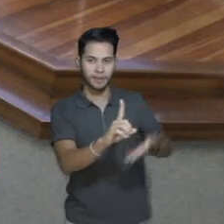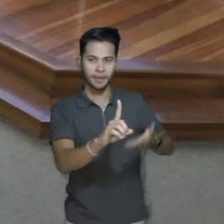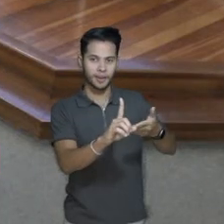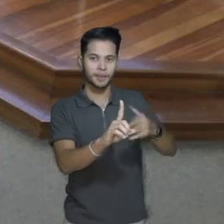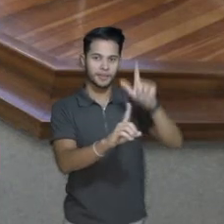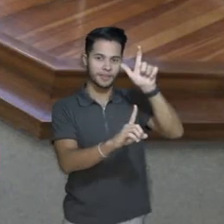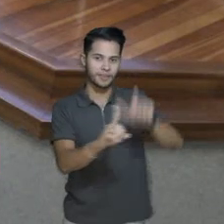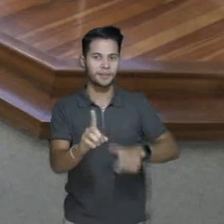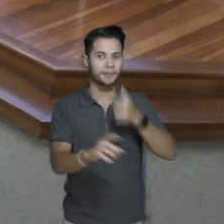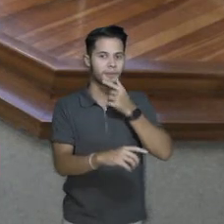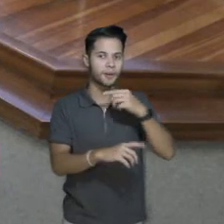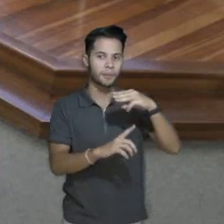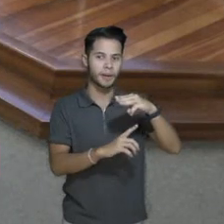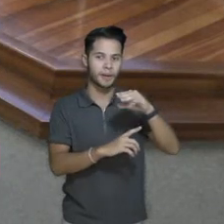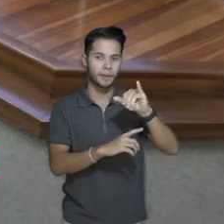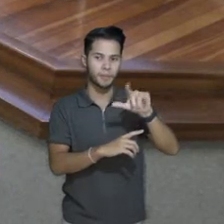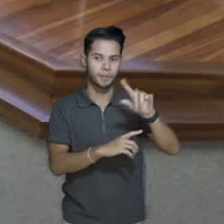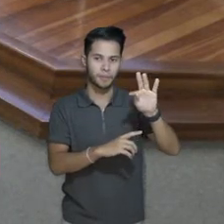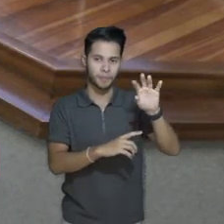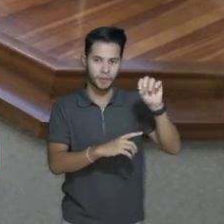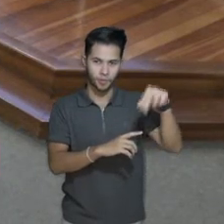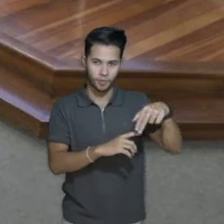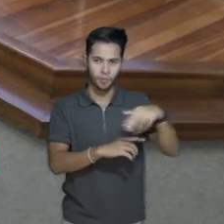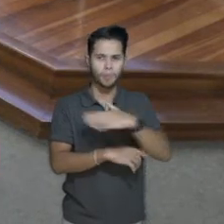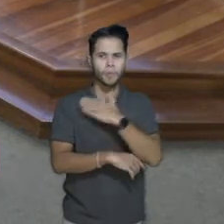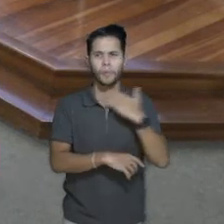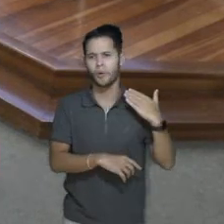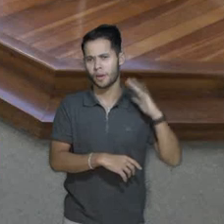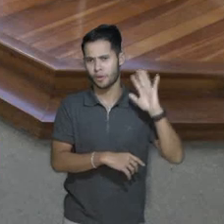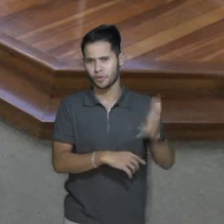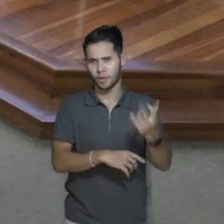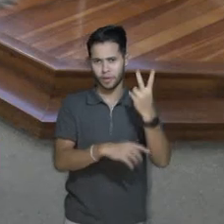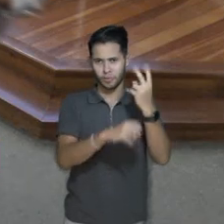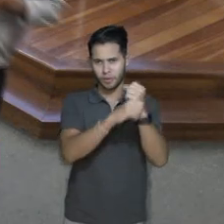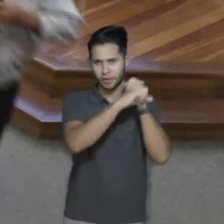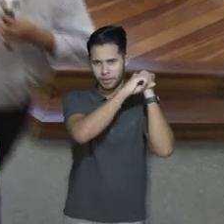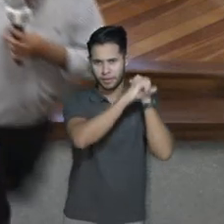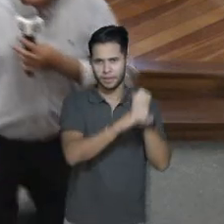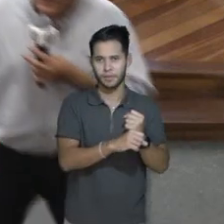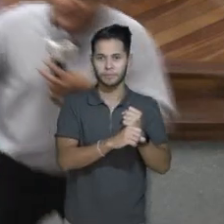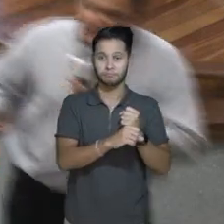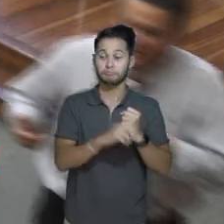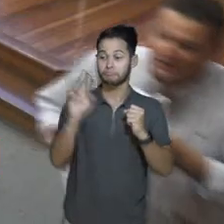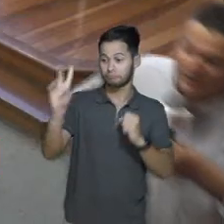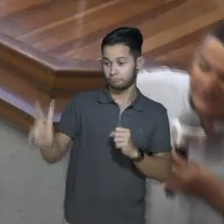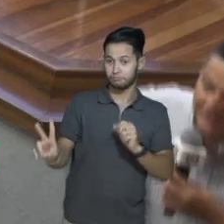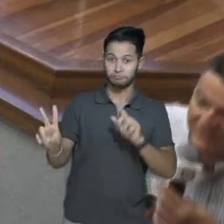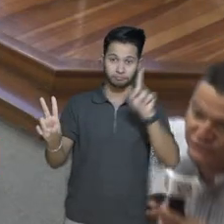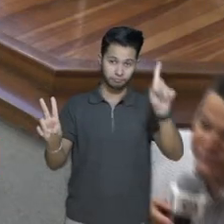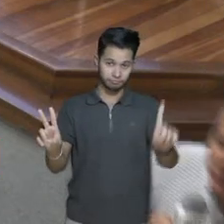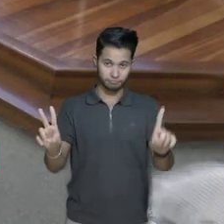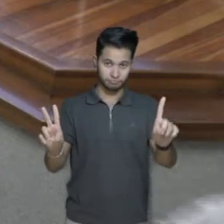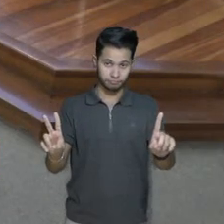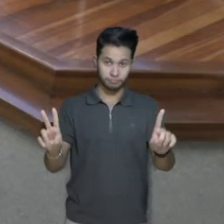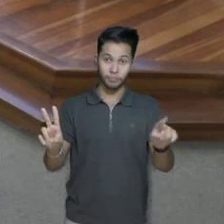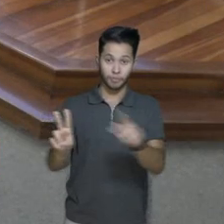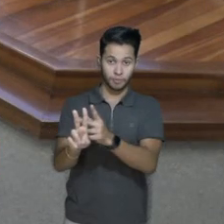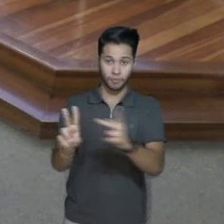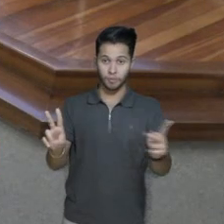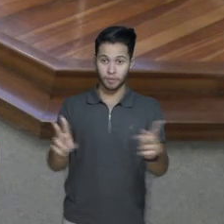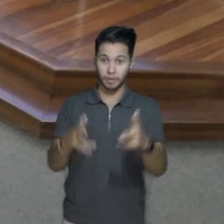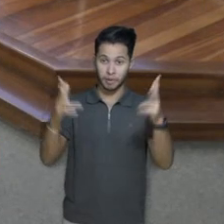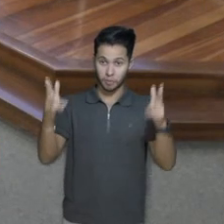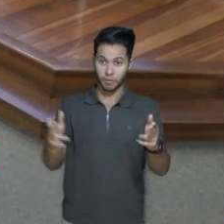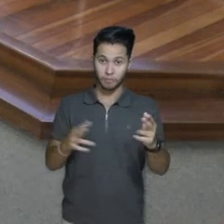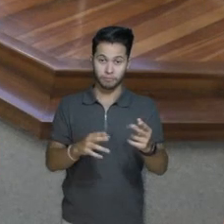anos o Milton Gonçalves foi um cara que como Teco e como Luciano uma personalidade ele era o segundo ator mais